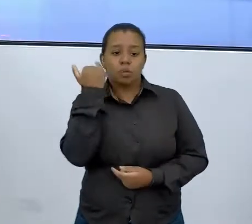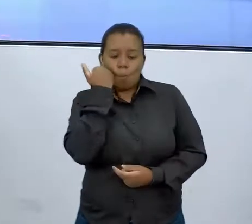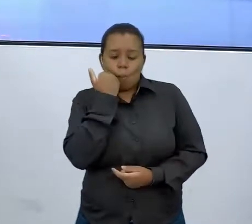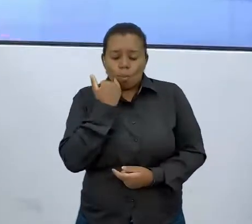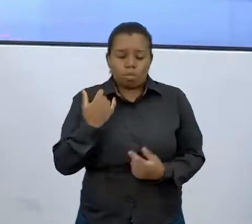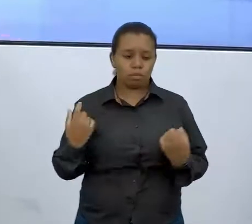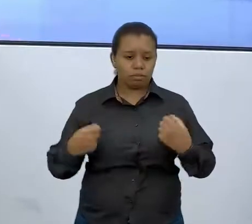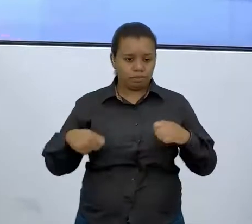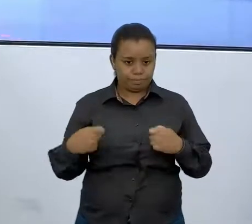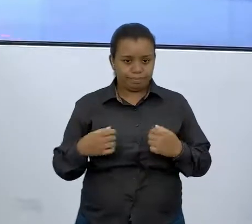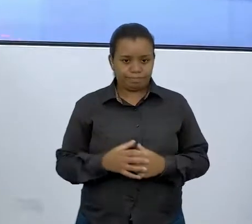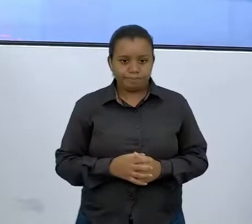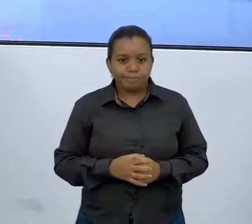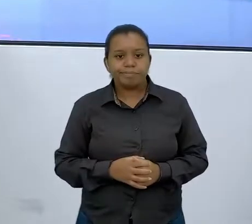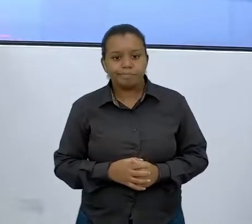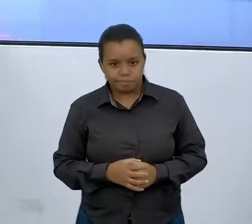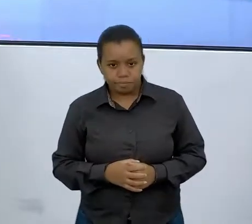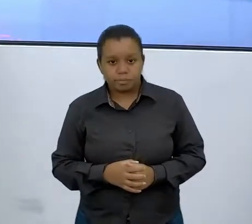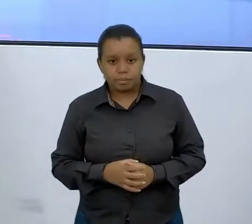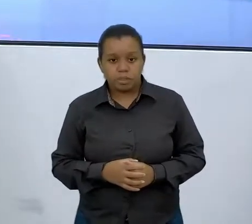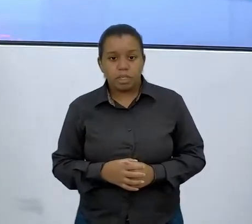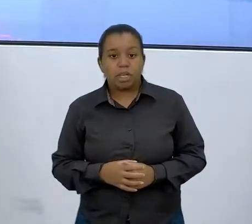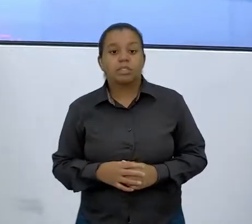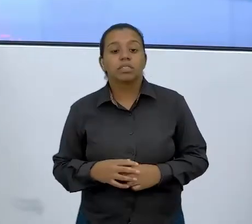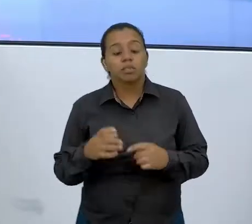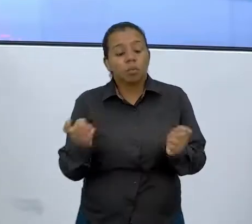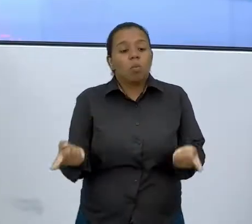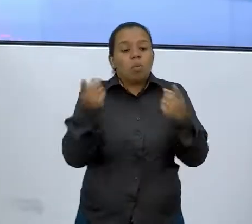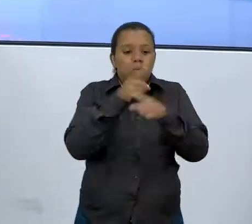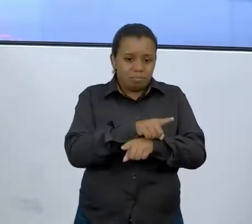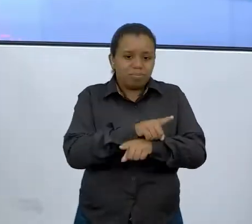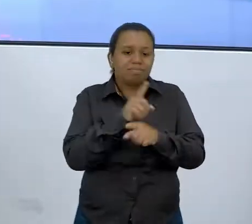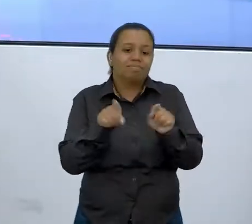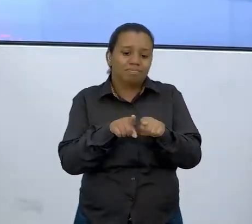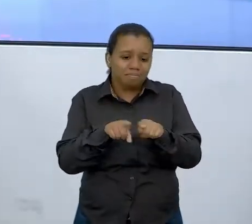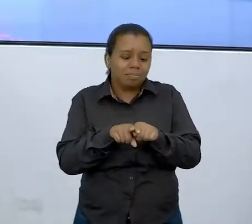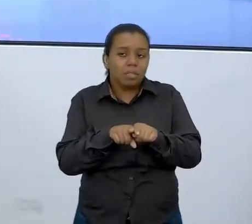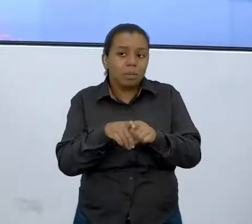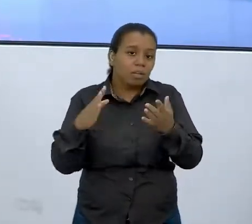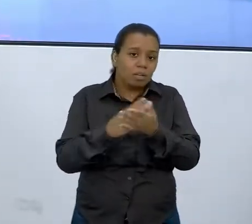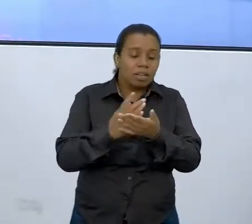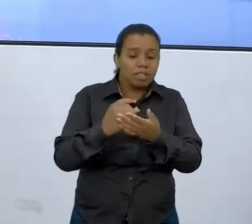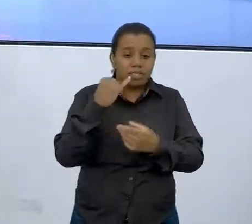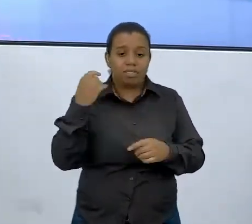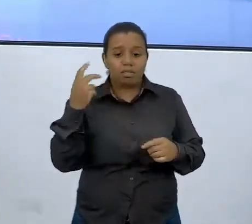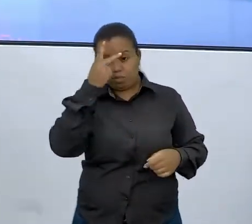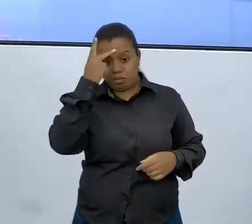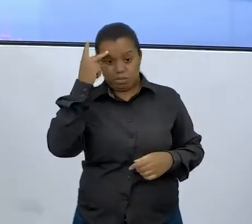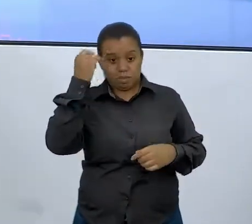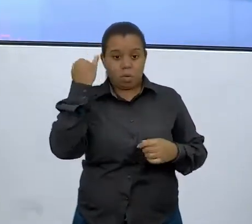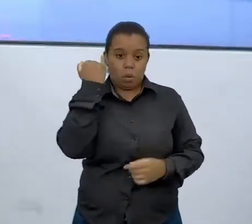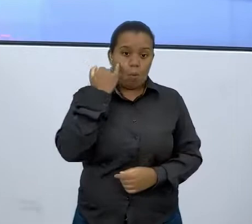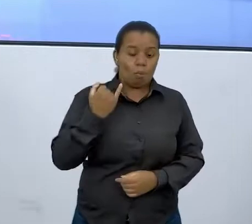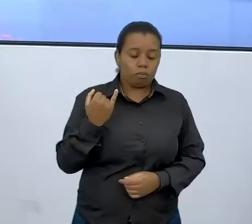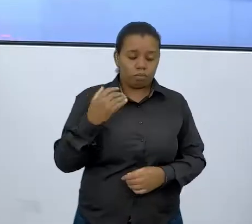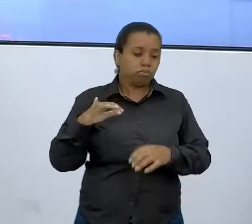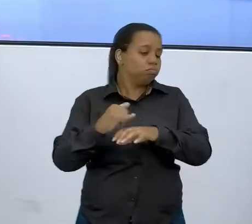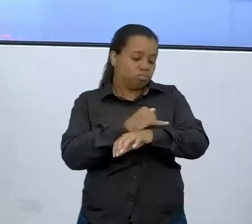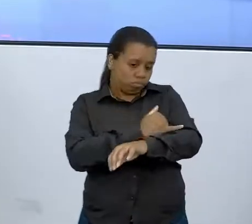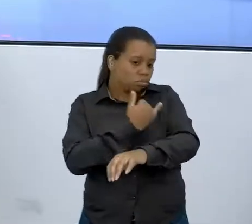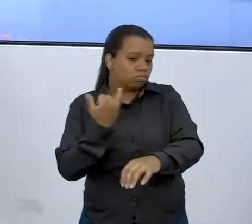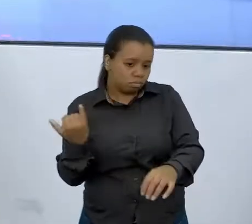oposto também acontece, e isso é importante colocar. Às vezes você tem uma pessoa que está, por exemplo, acima do